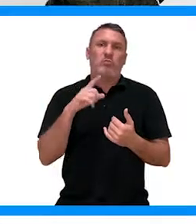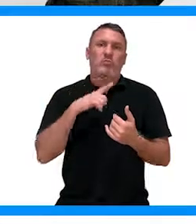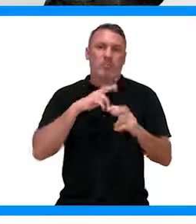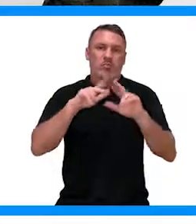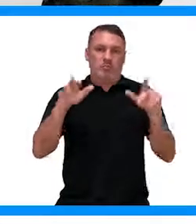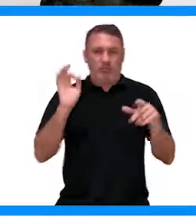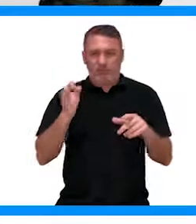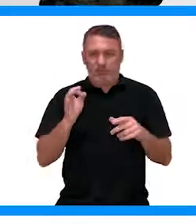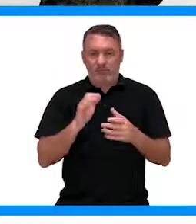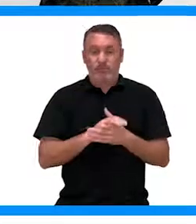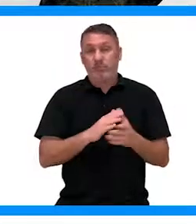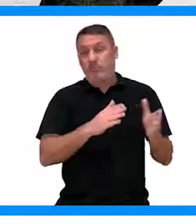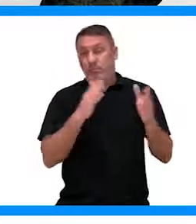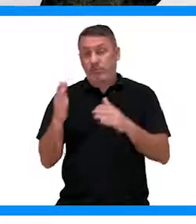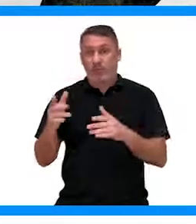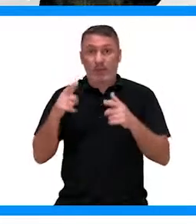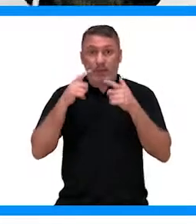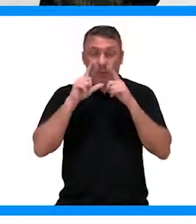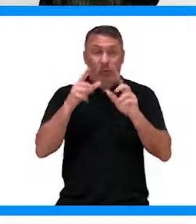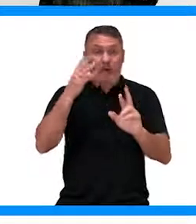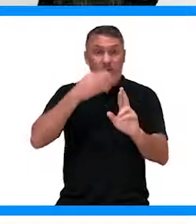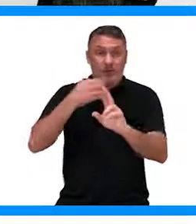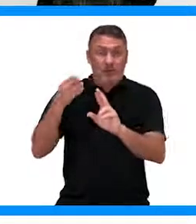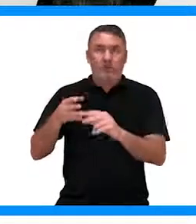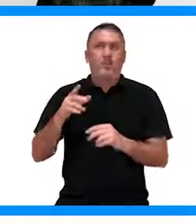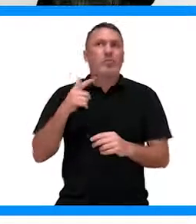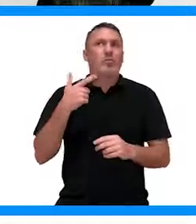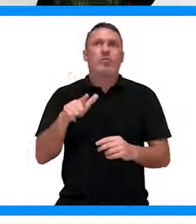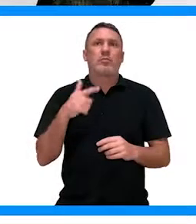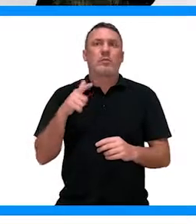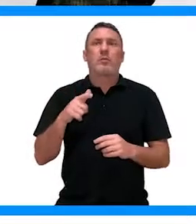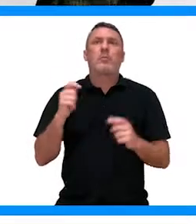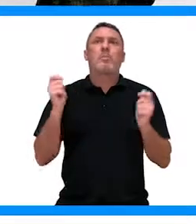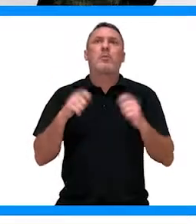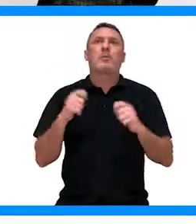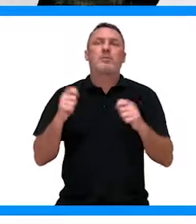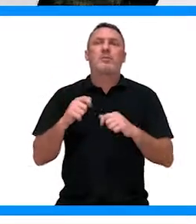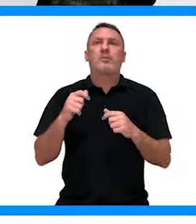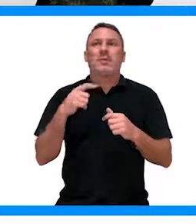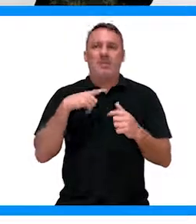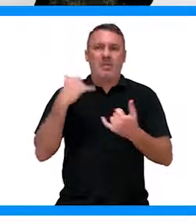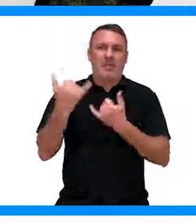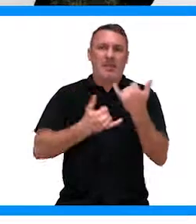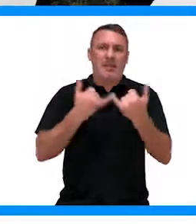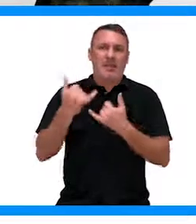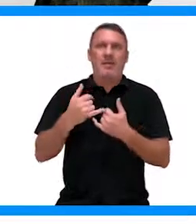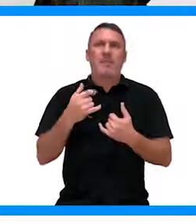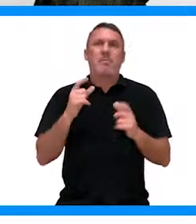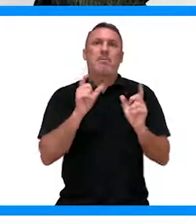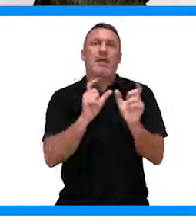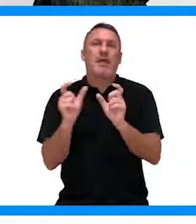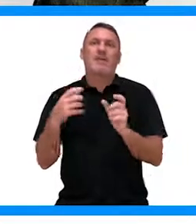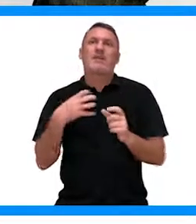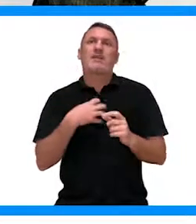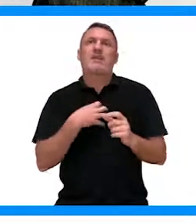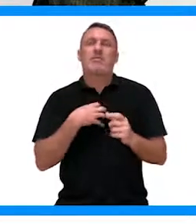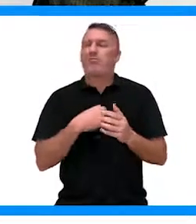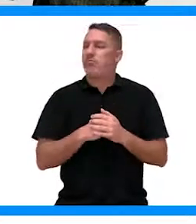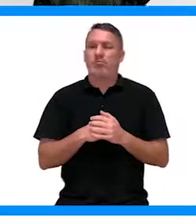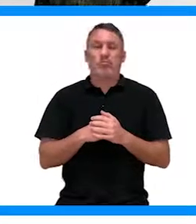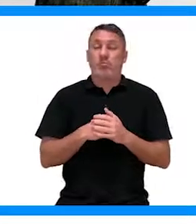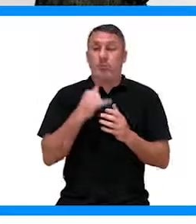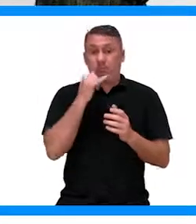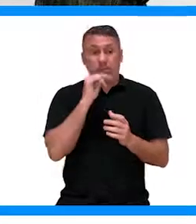jogo, o sentido das palavras vai ser polissêmico. No caso da linguagem referencial, a gente não tem essa possibilidade de brincar com os sentidos das